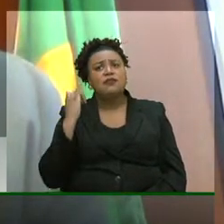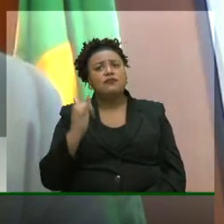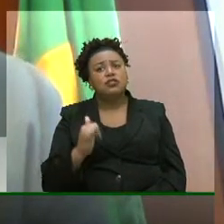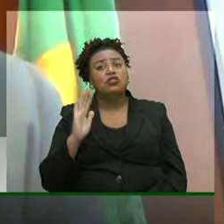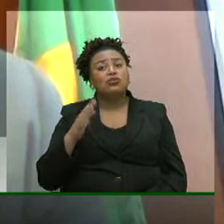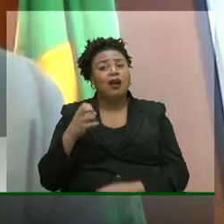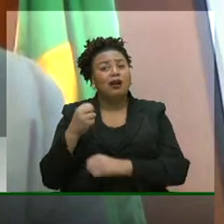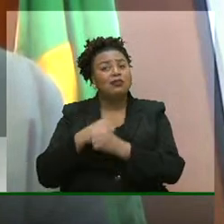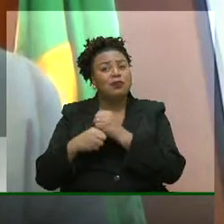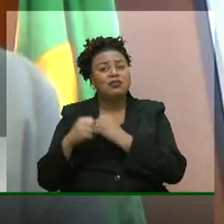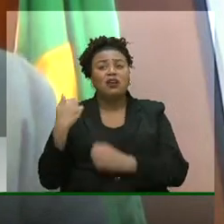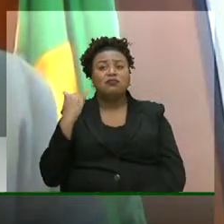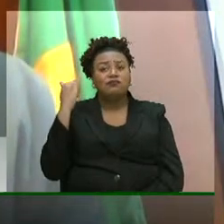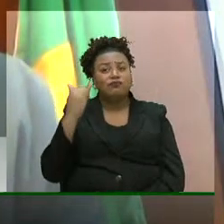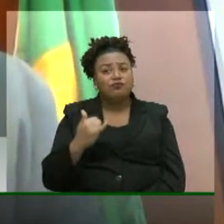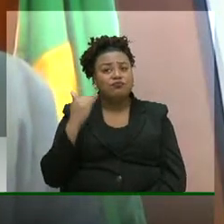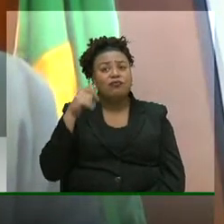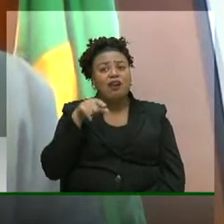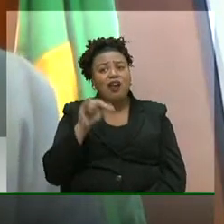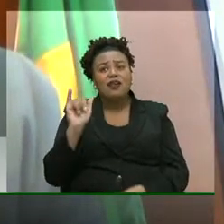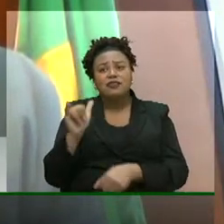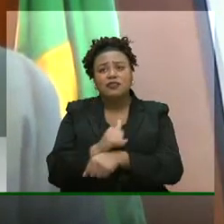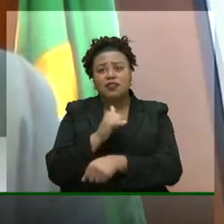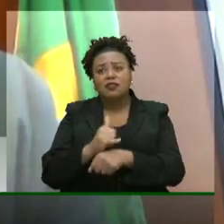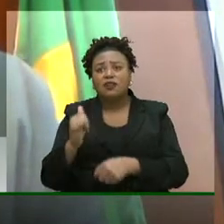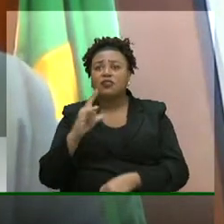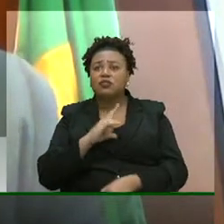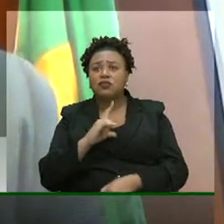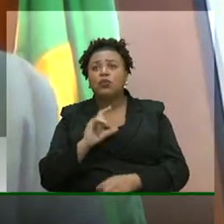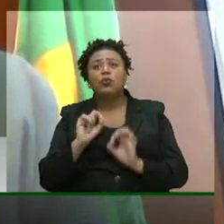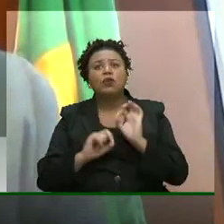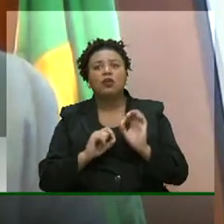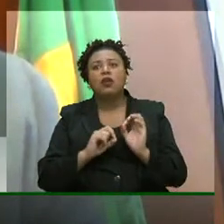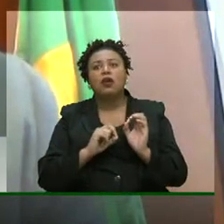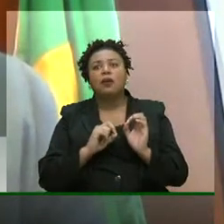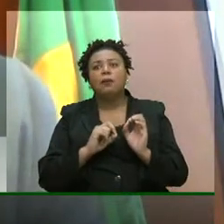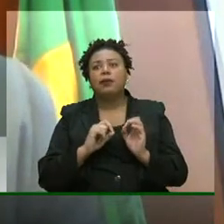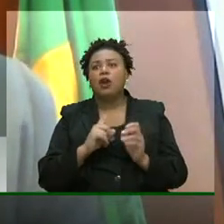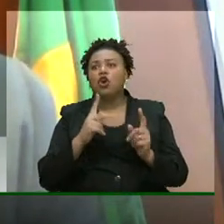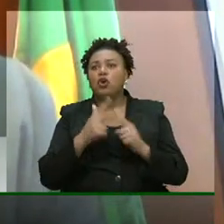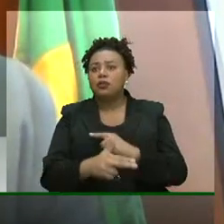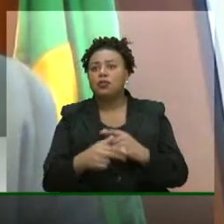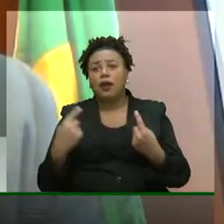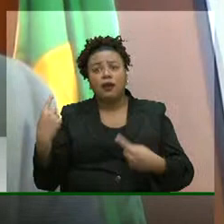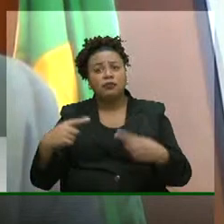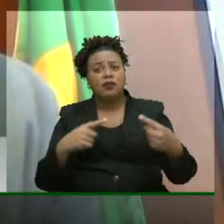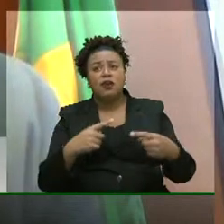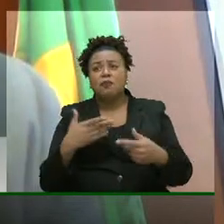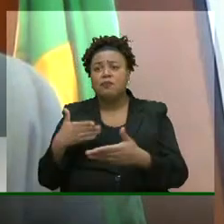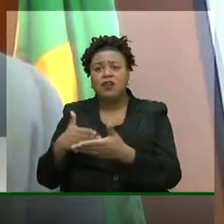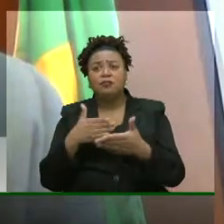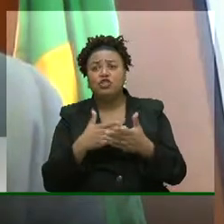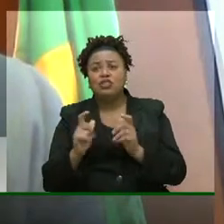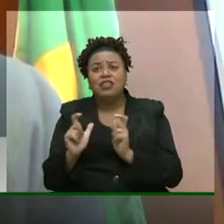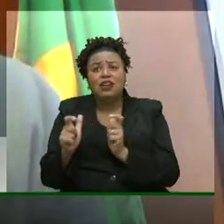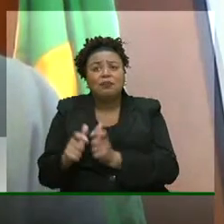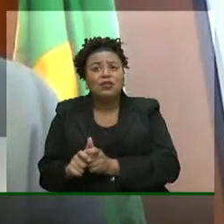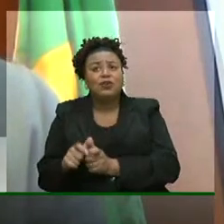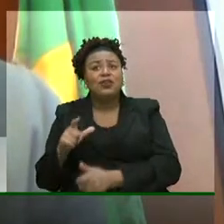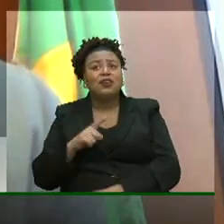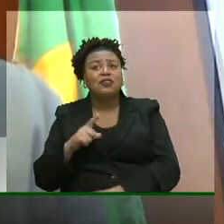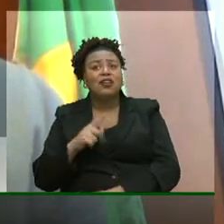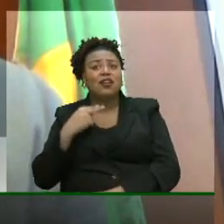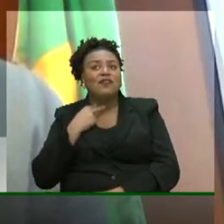ano passado. Esse mecanismo tem sido usado simplesmente para suplantar o debate, para impedir que a minoria tenha a